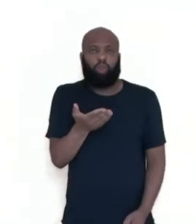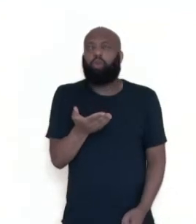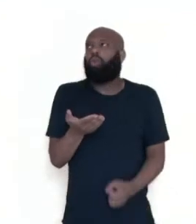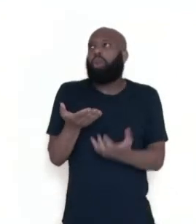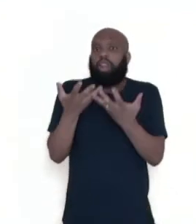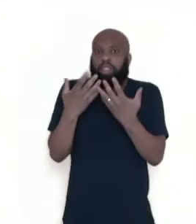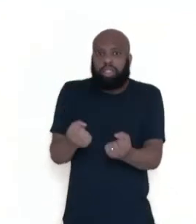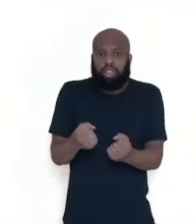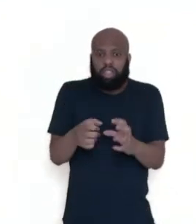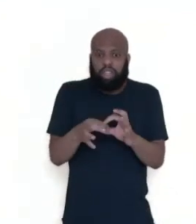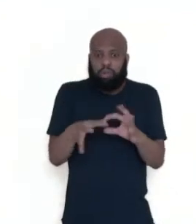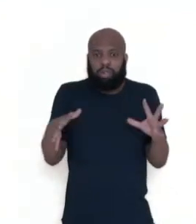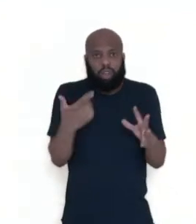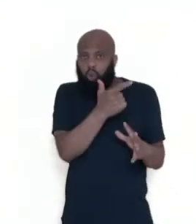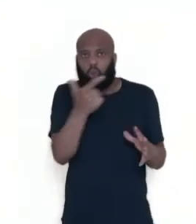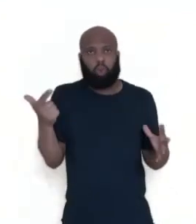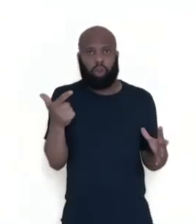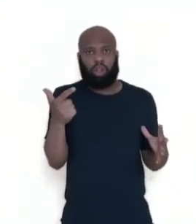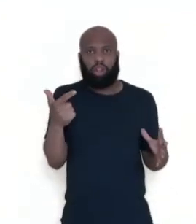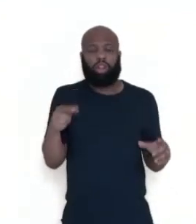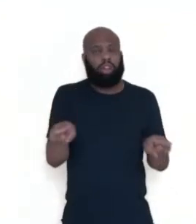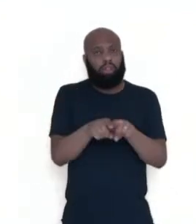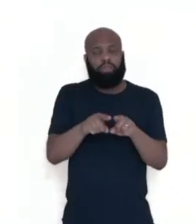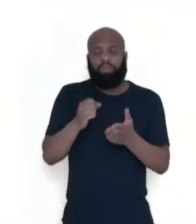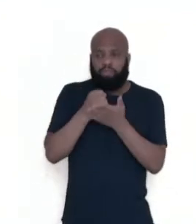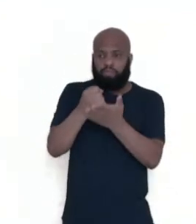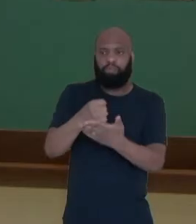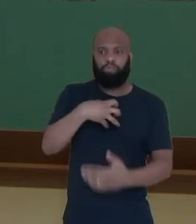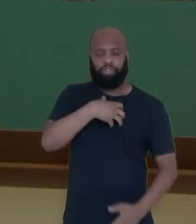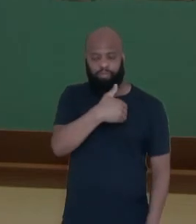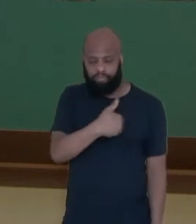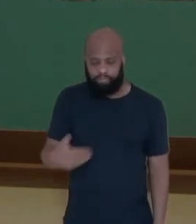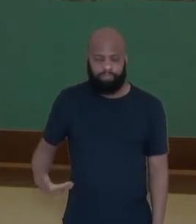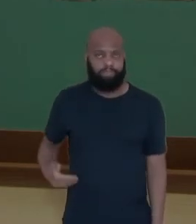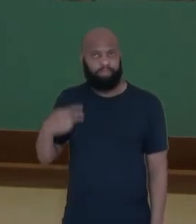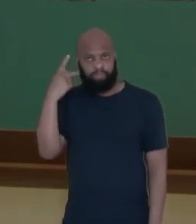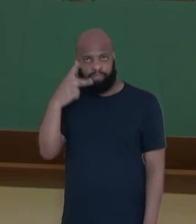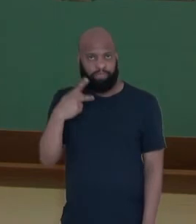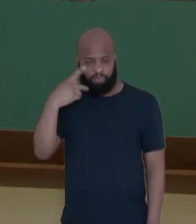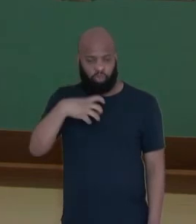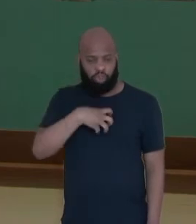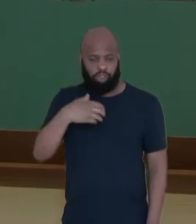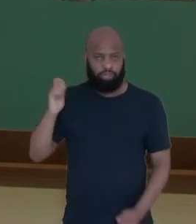liberdade, suportando ou mesmo apoiando regimes políticos